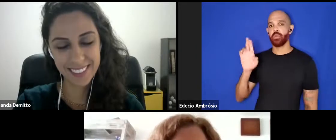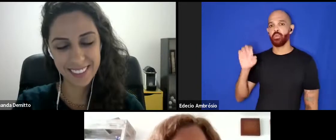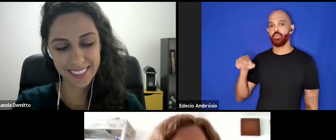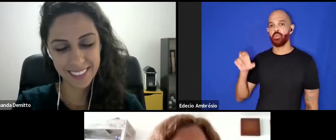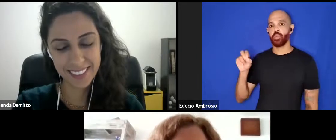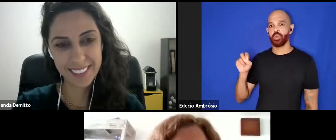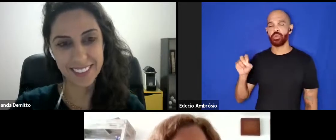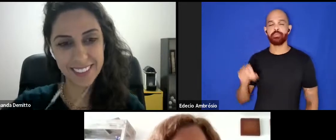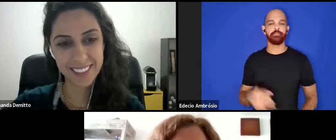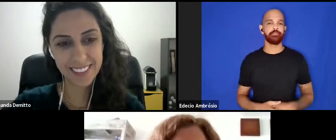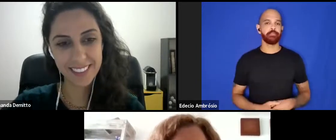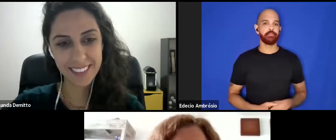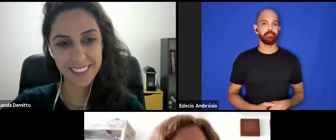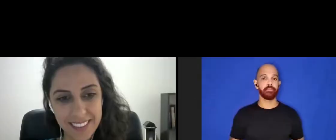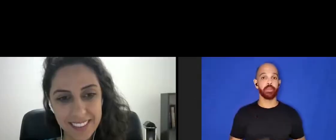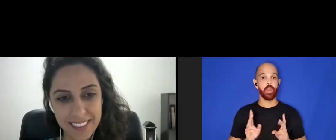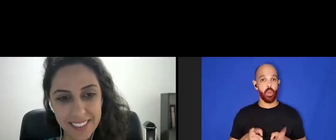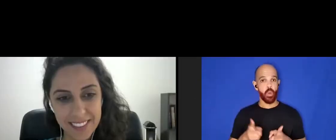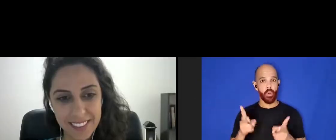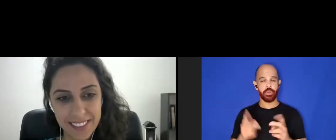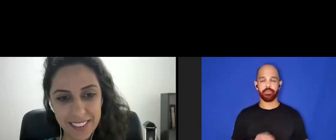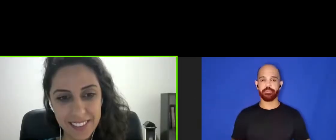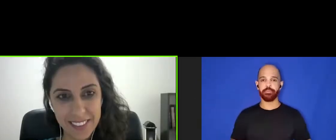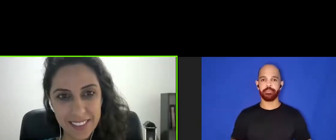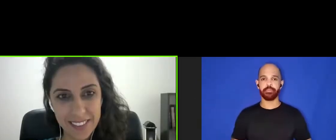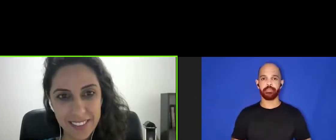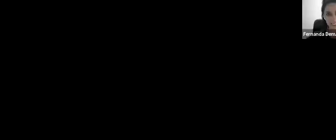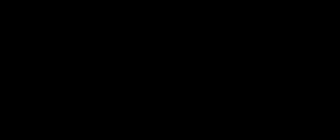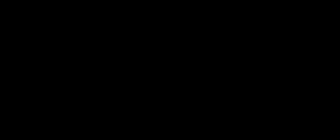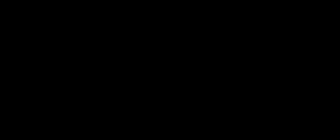Dando sequência, Léo.